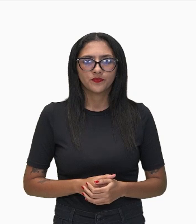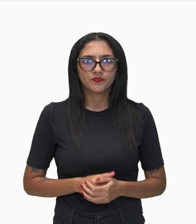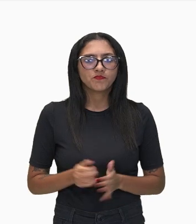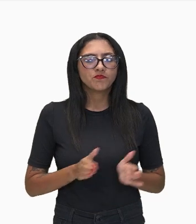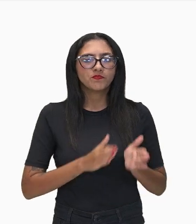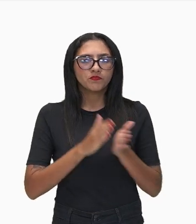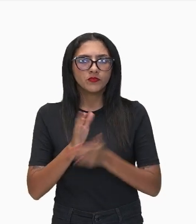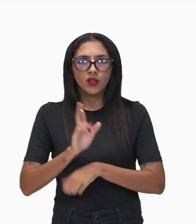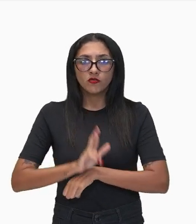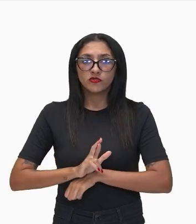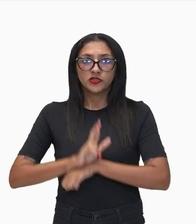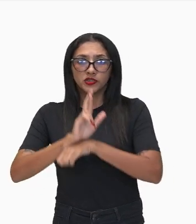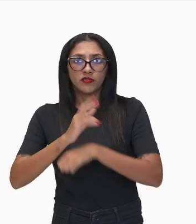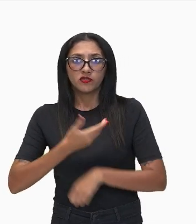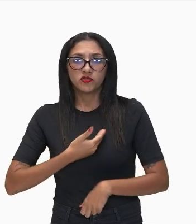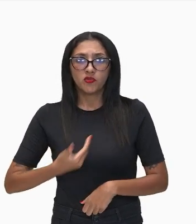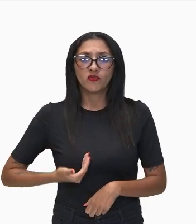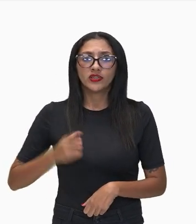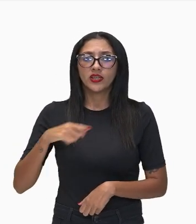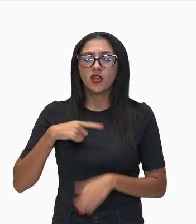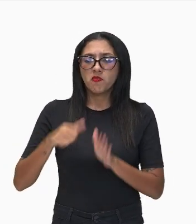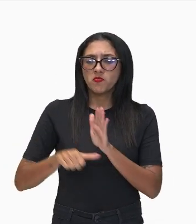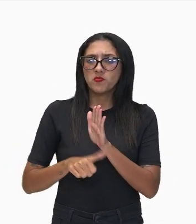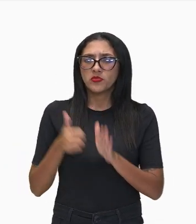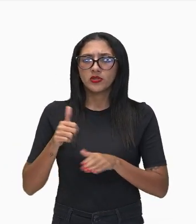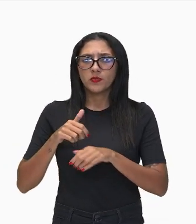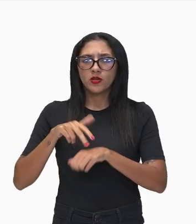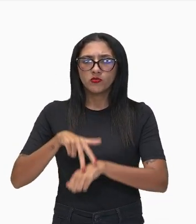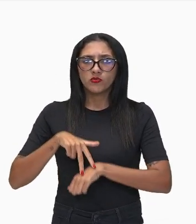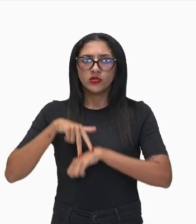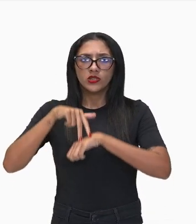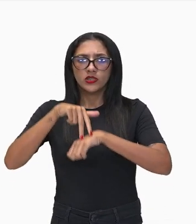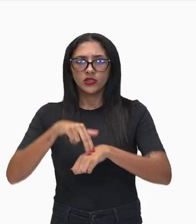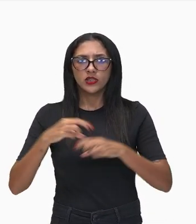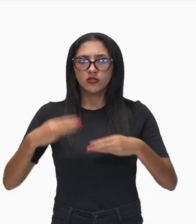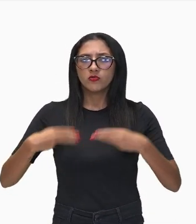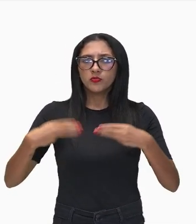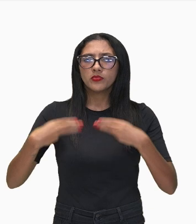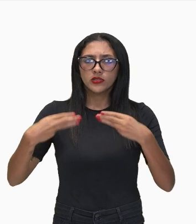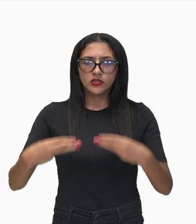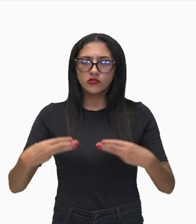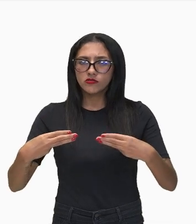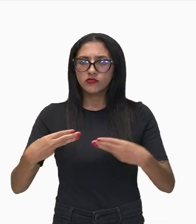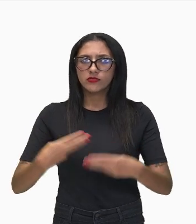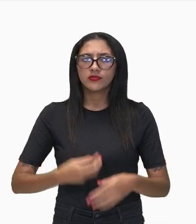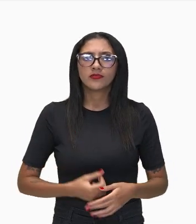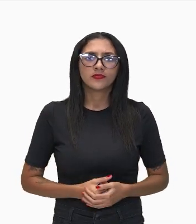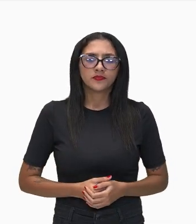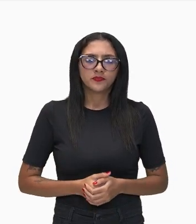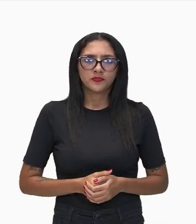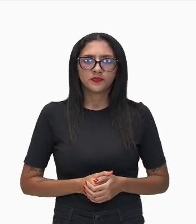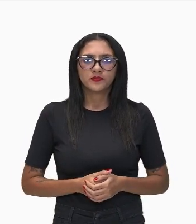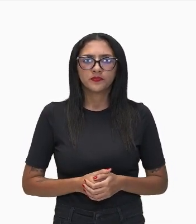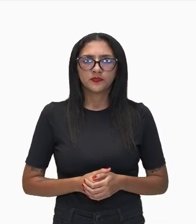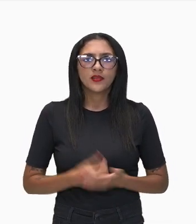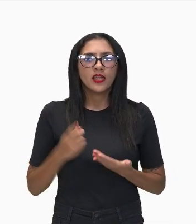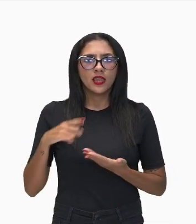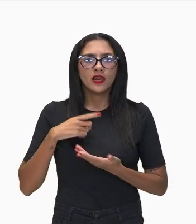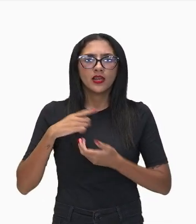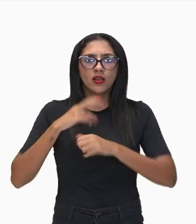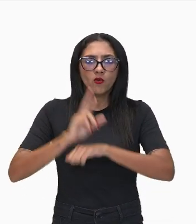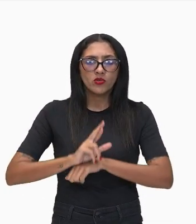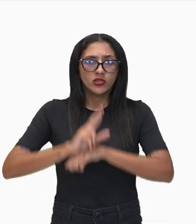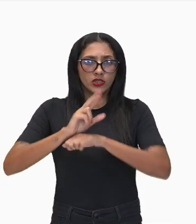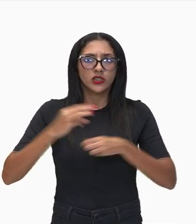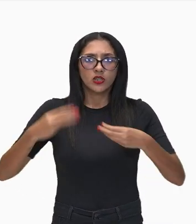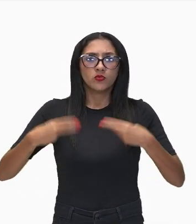é o primeiro-ministro dentro de uma república parlamentar, tá? Então, ele é o líder do partido ou